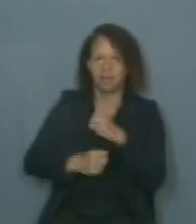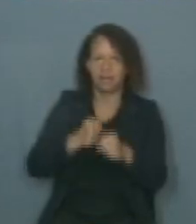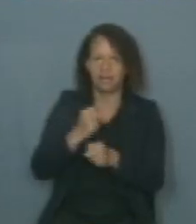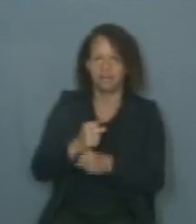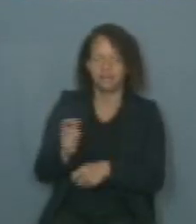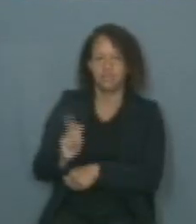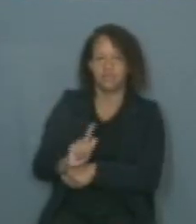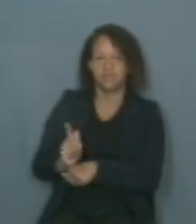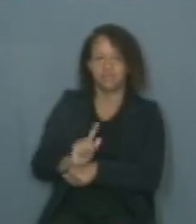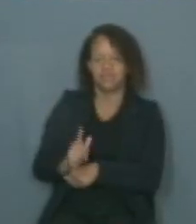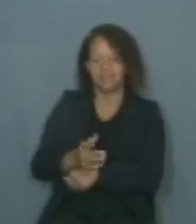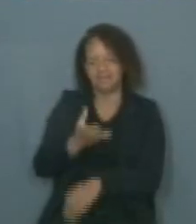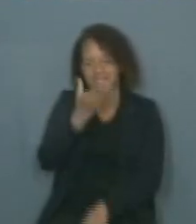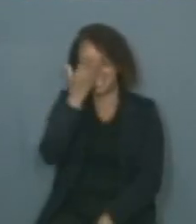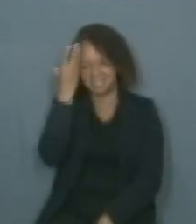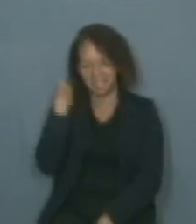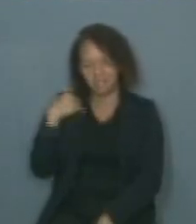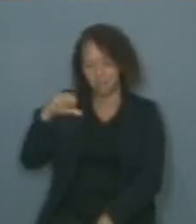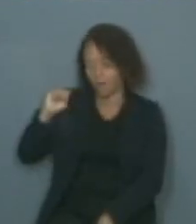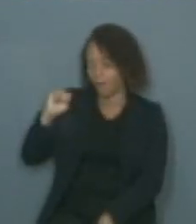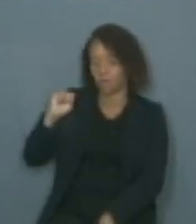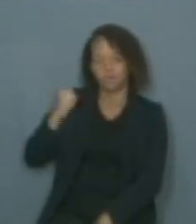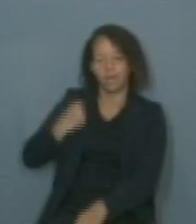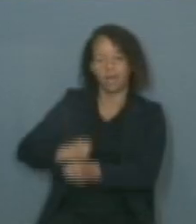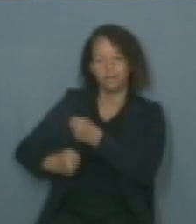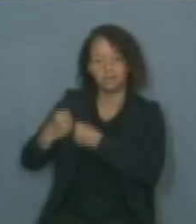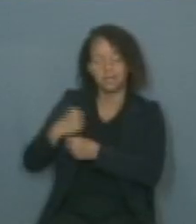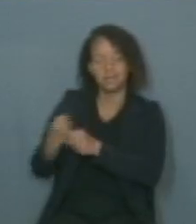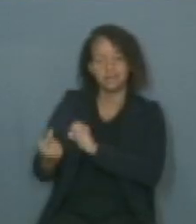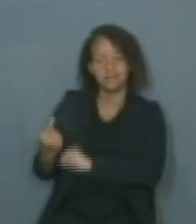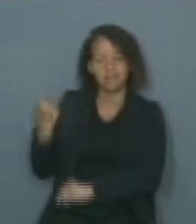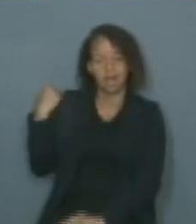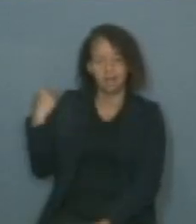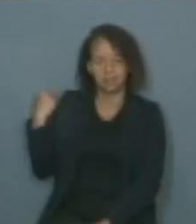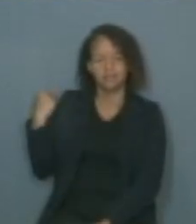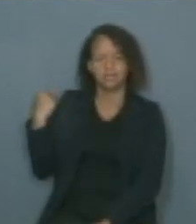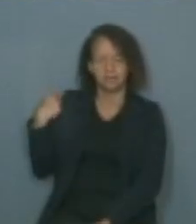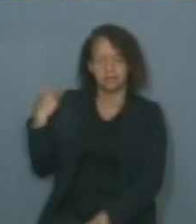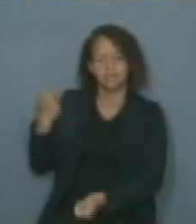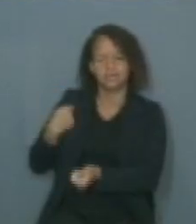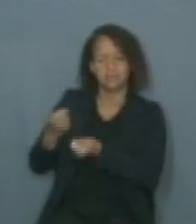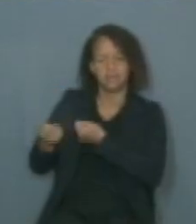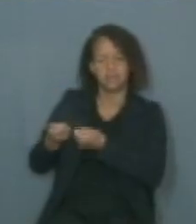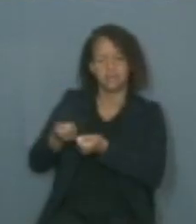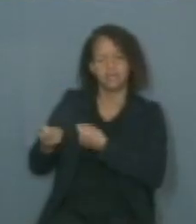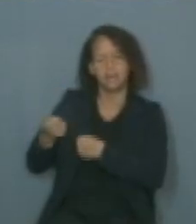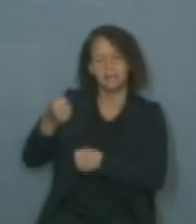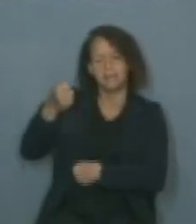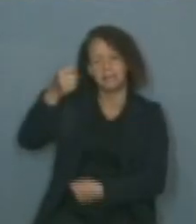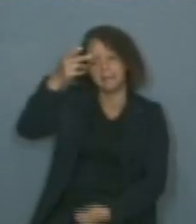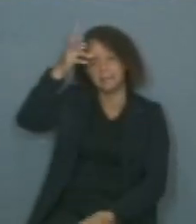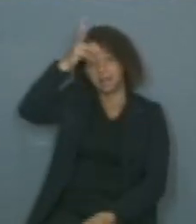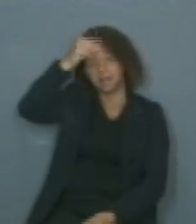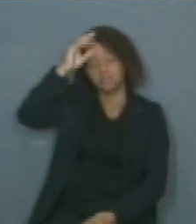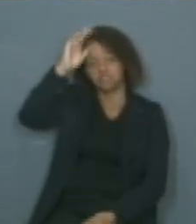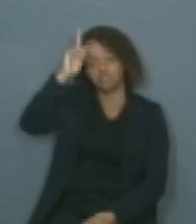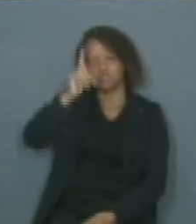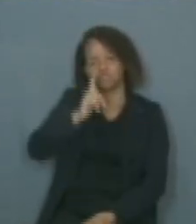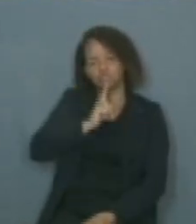gestão e esquece que os 8 anos passados foi administrado pelo prefeito Geraldo